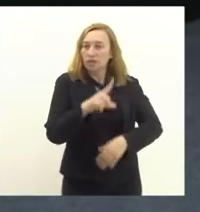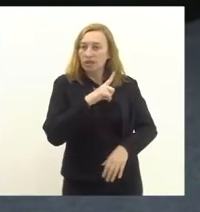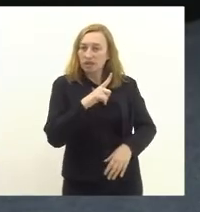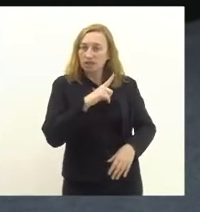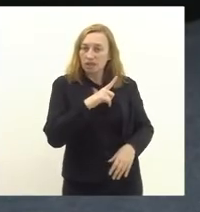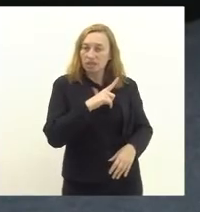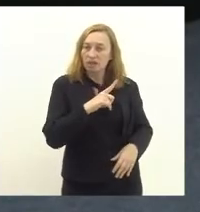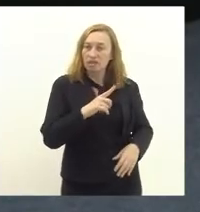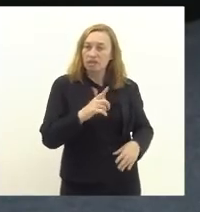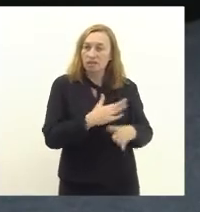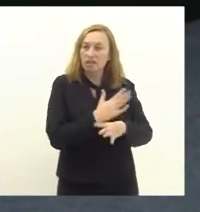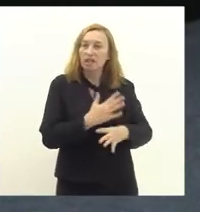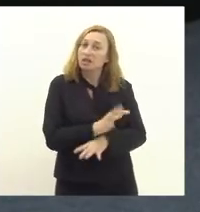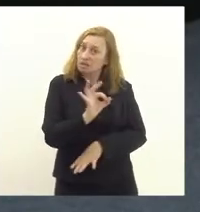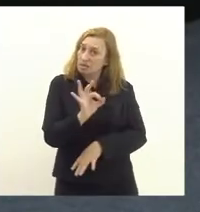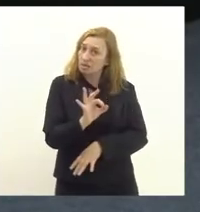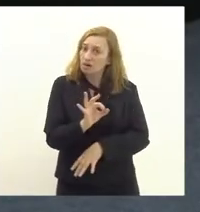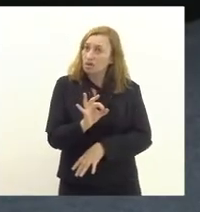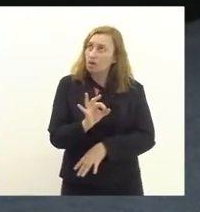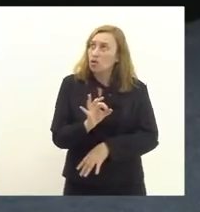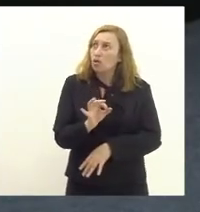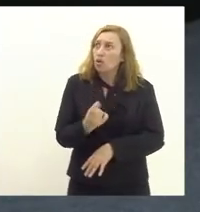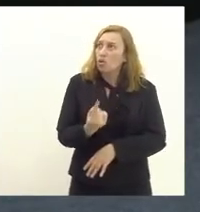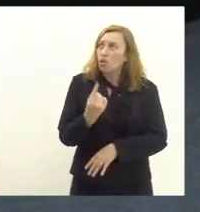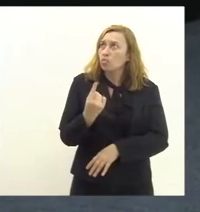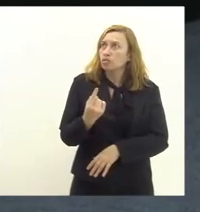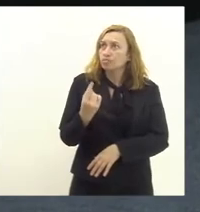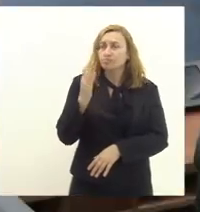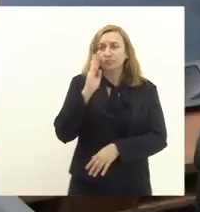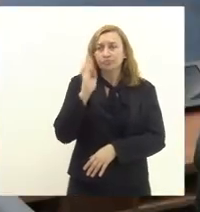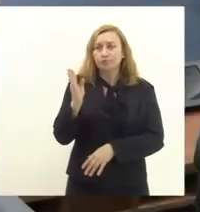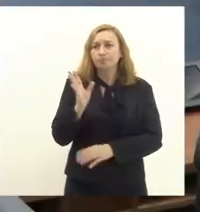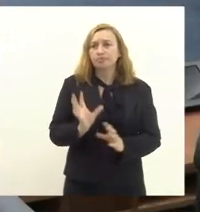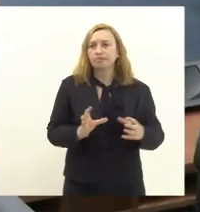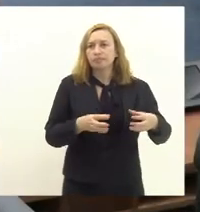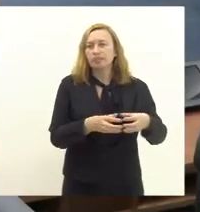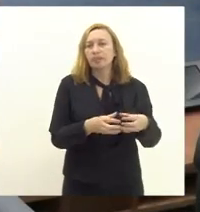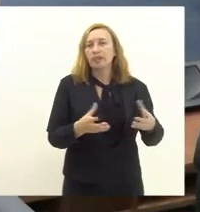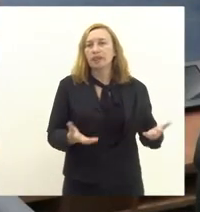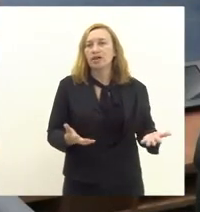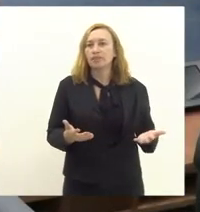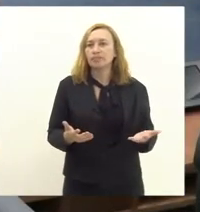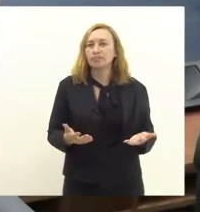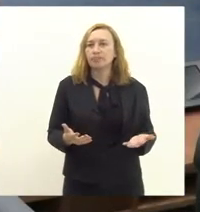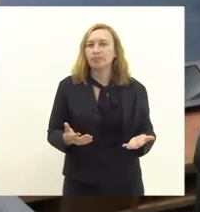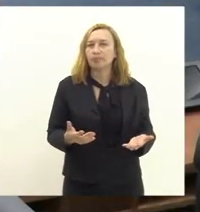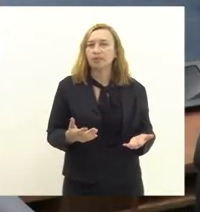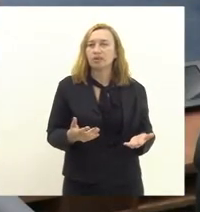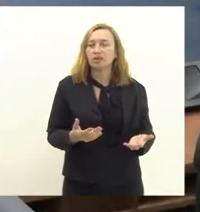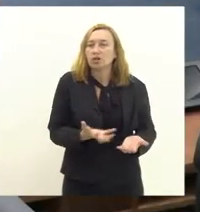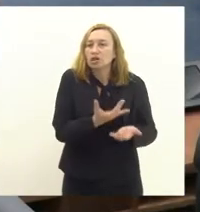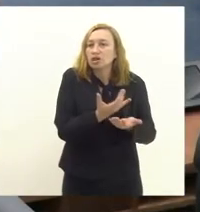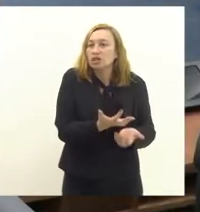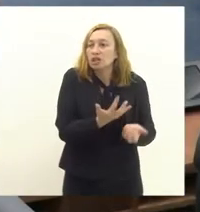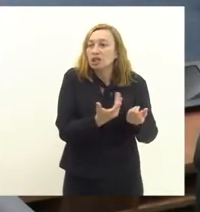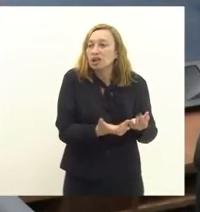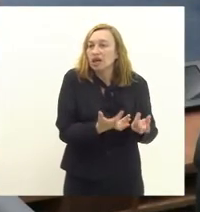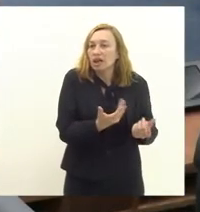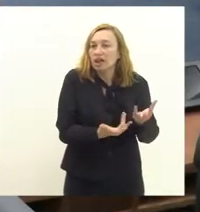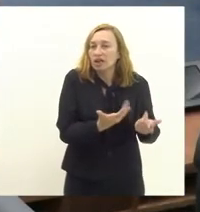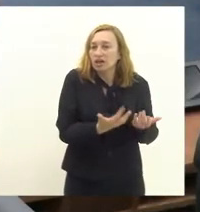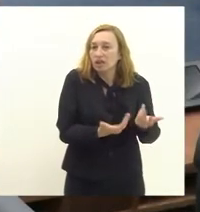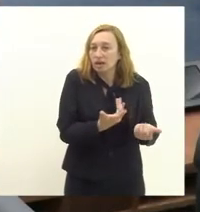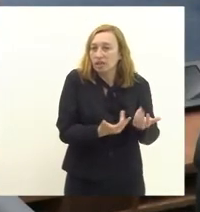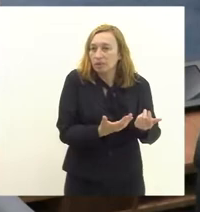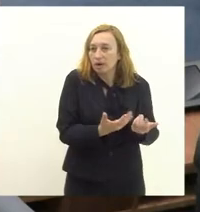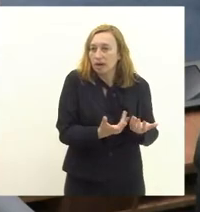E detalhe, um dos pátios de uma das cooperativas foi incendiado, um incêndio que tem todas